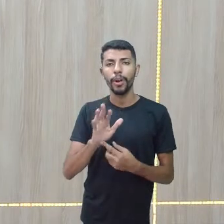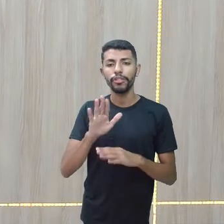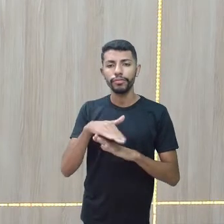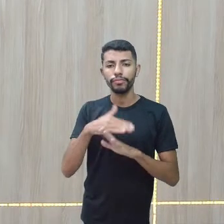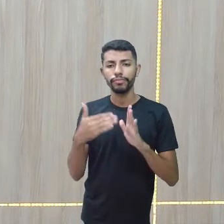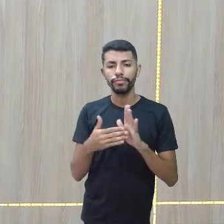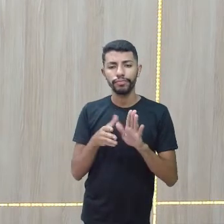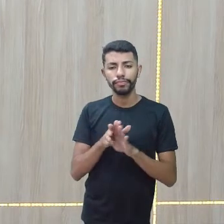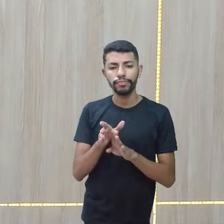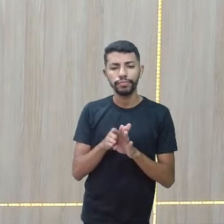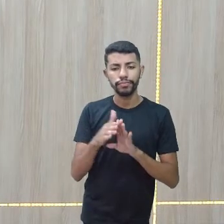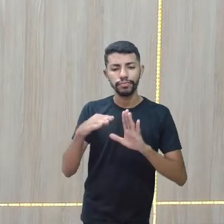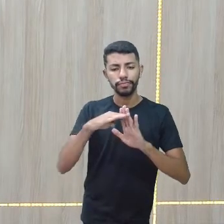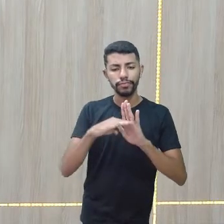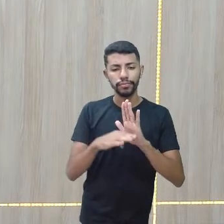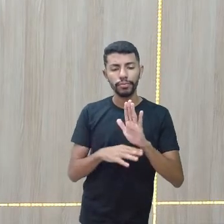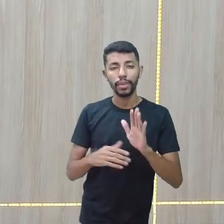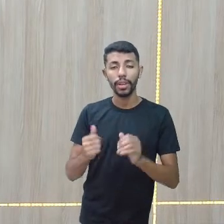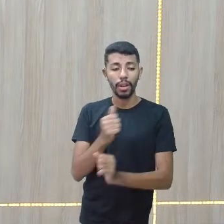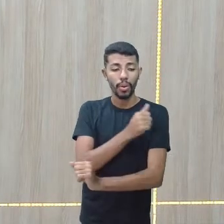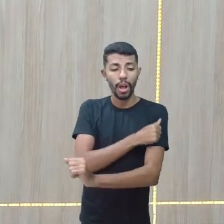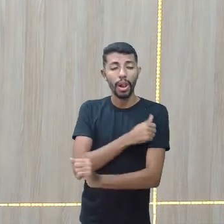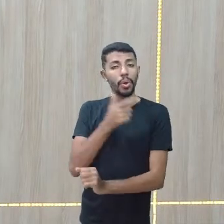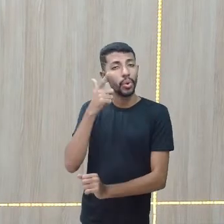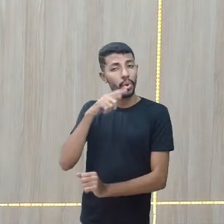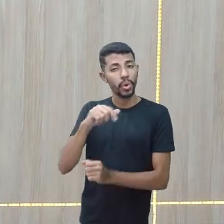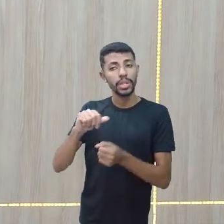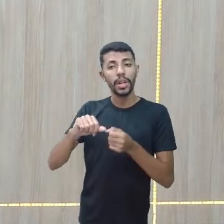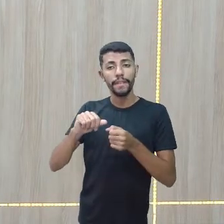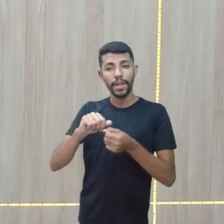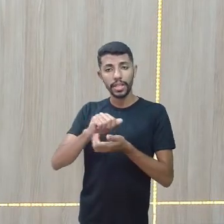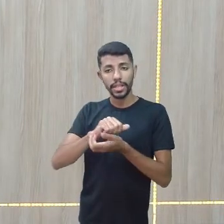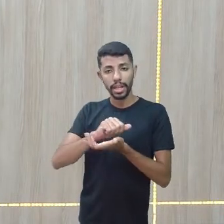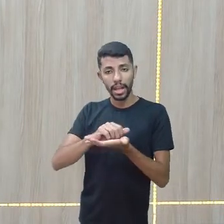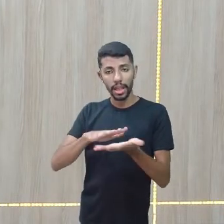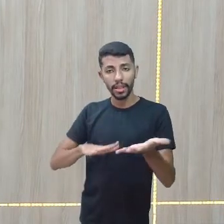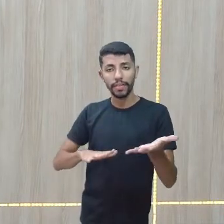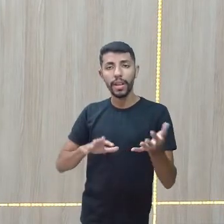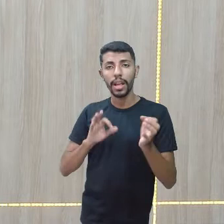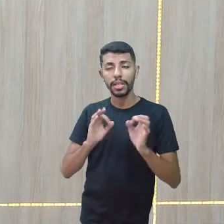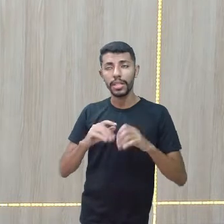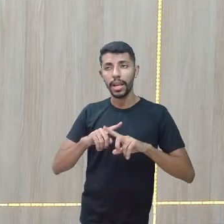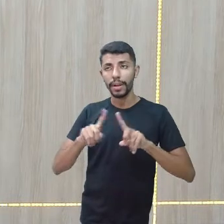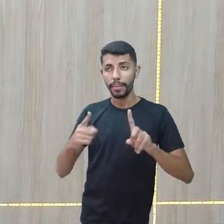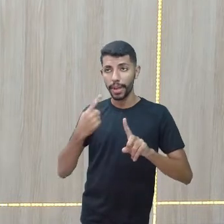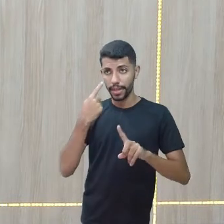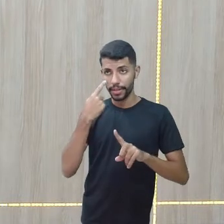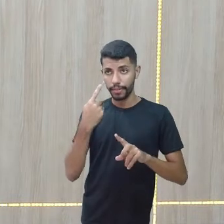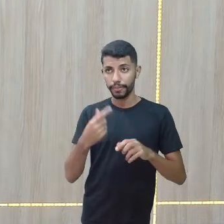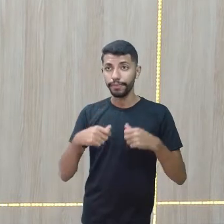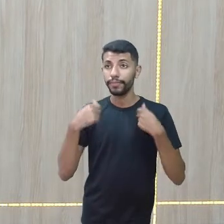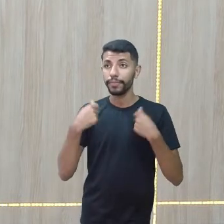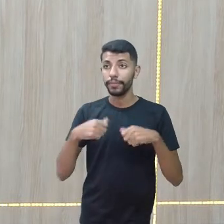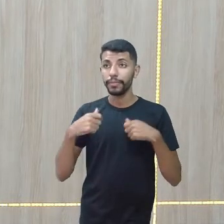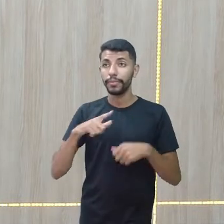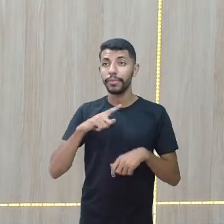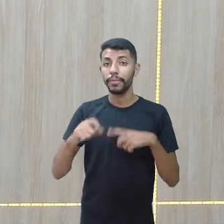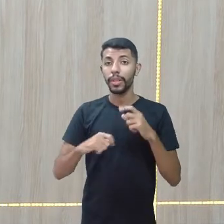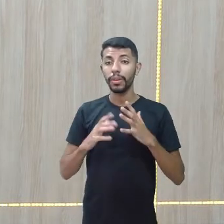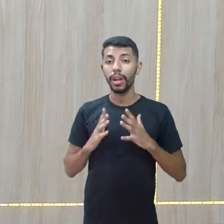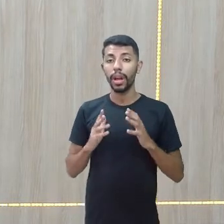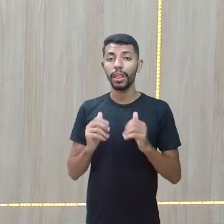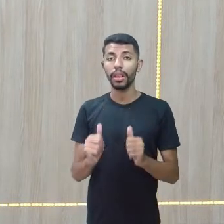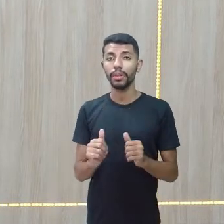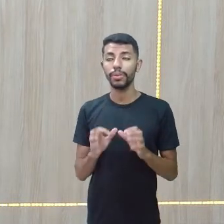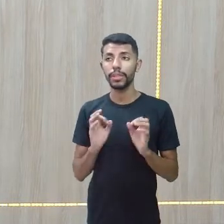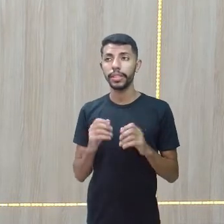as orientações para que o estudante possa realizar a atividade, né? Mas ele precisa ter atitude,